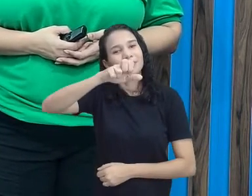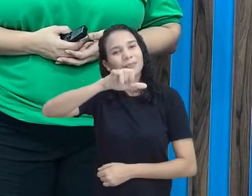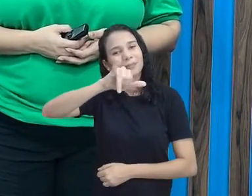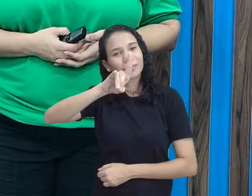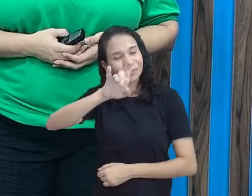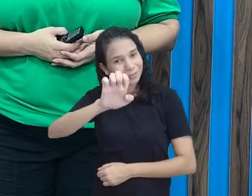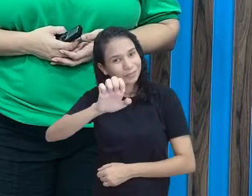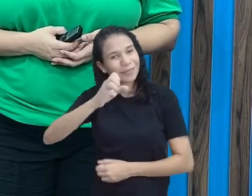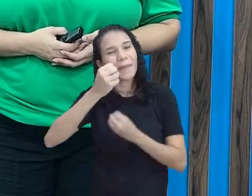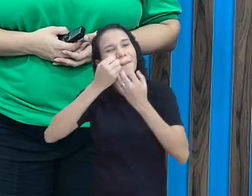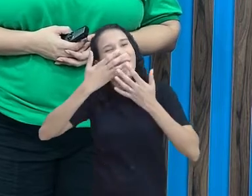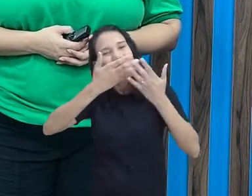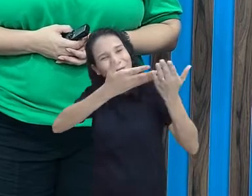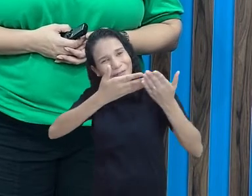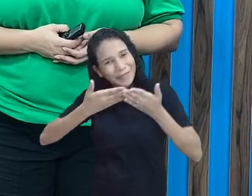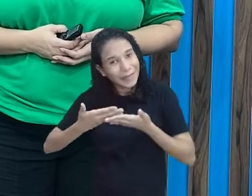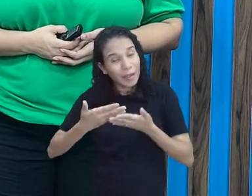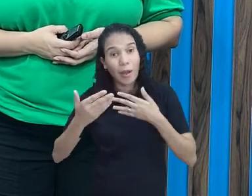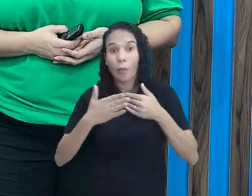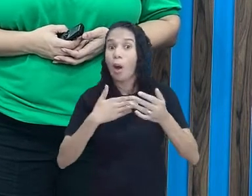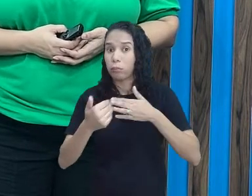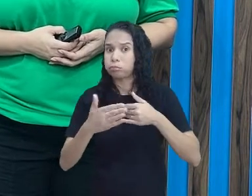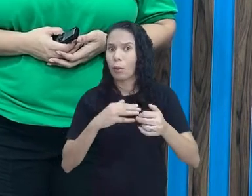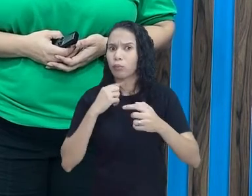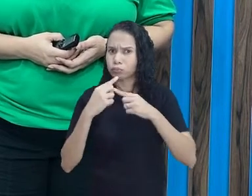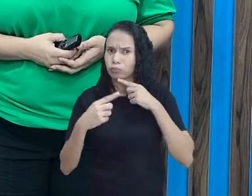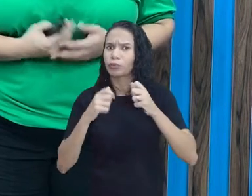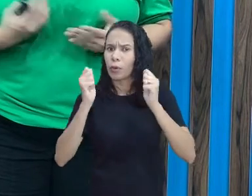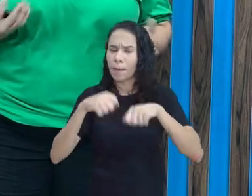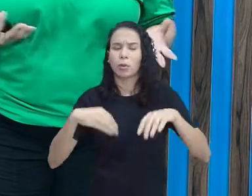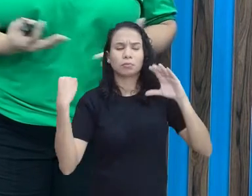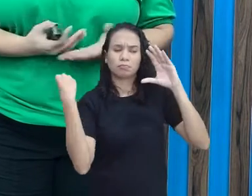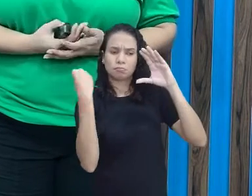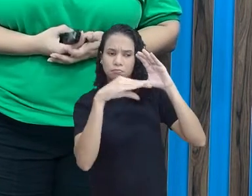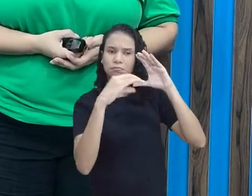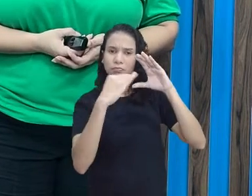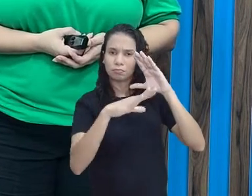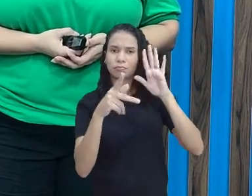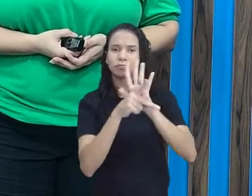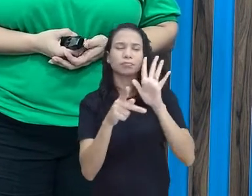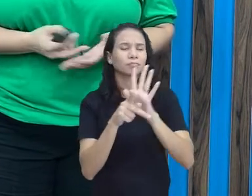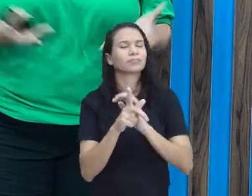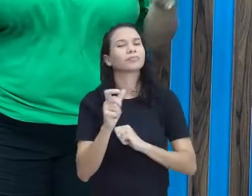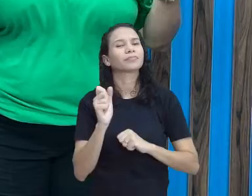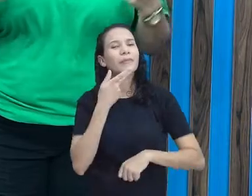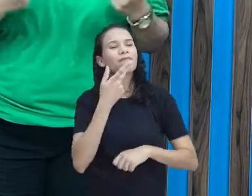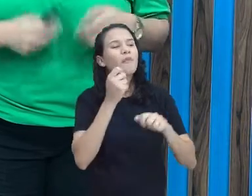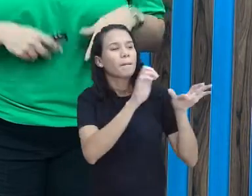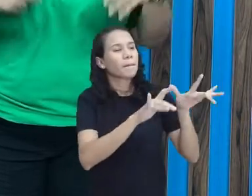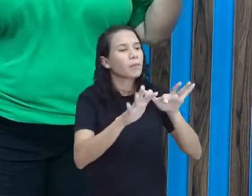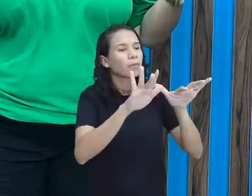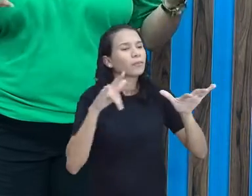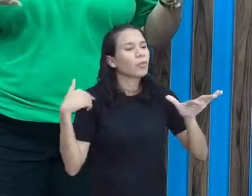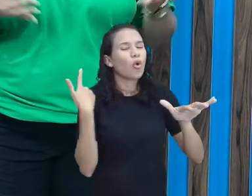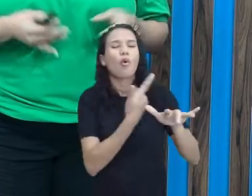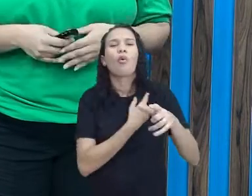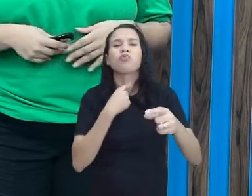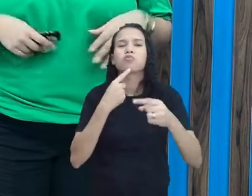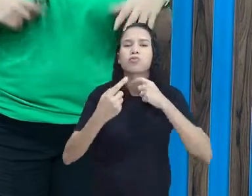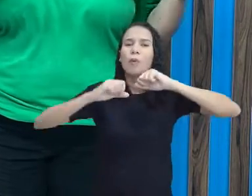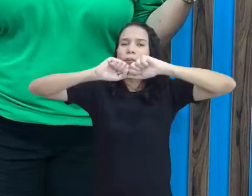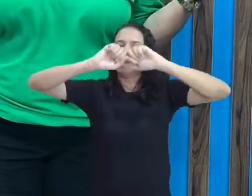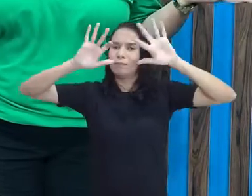acompanhando, né? Muito bem-vinda, viu, Janeide? Qualquer coisa, você e seus colegas todos do 9º ano podem falar aqui com a gente, tirar suas